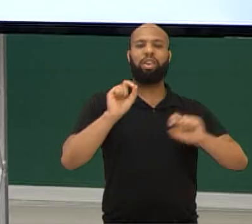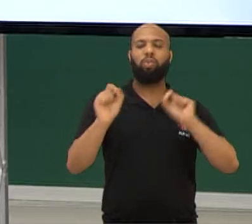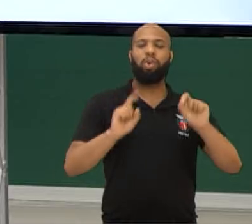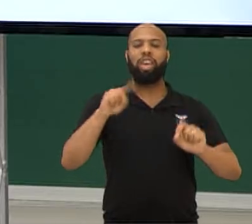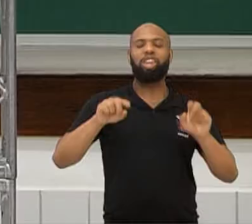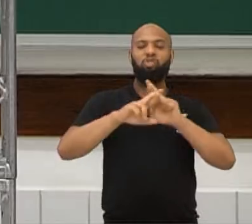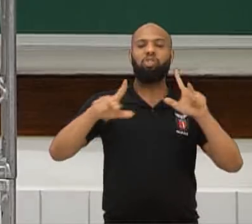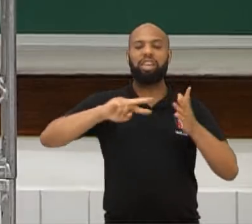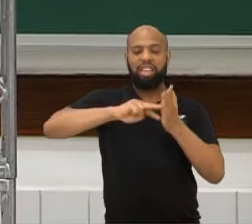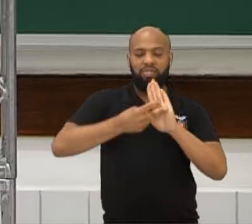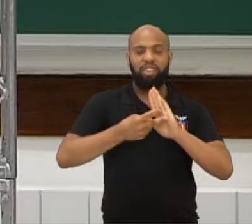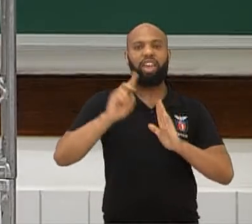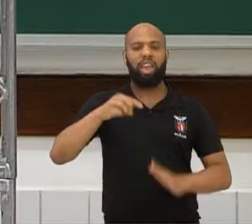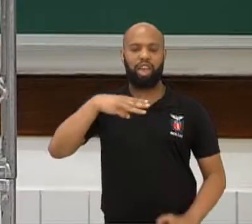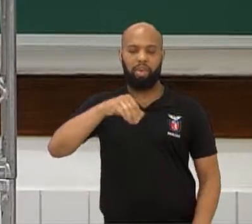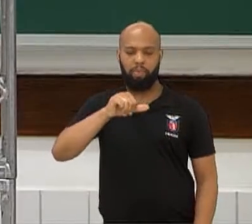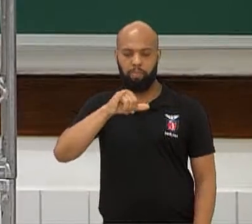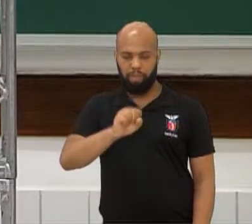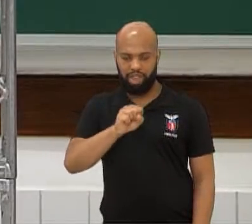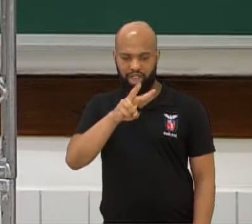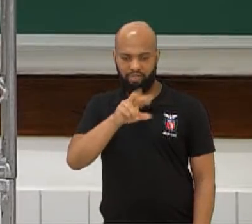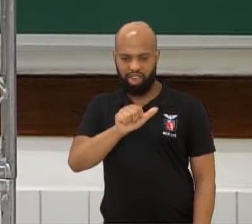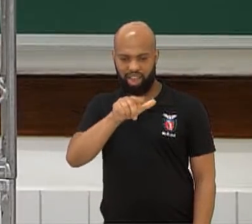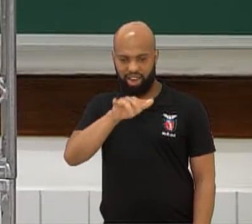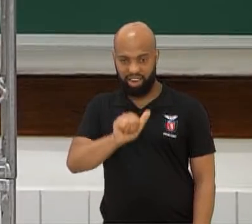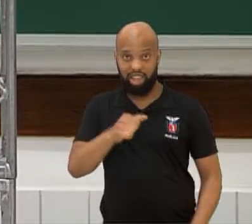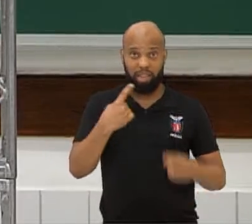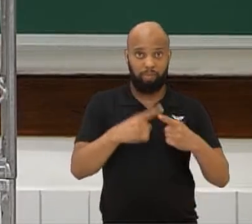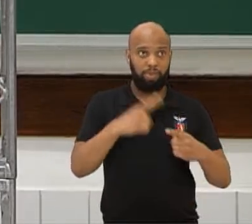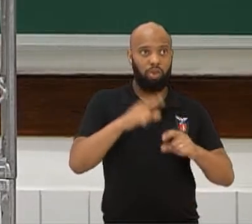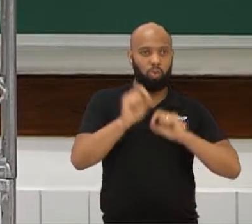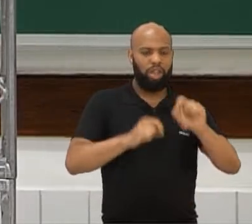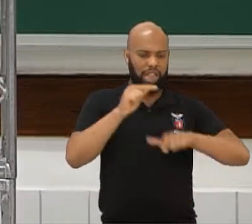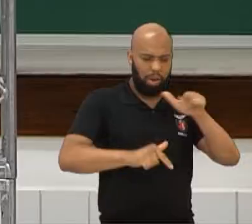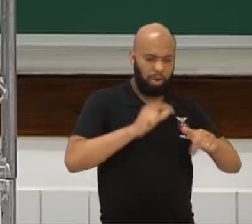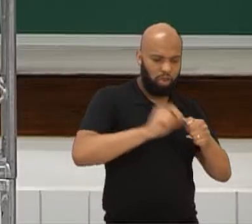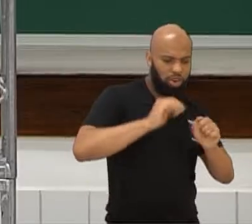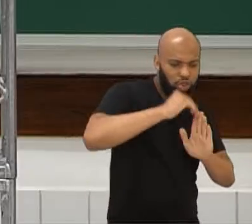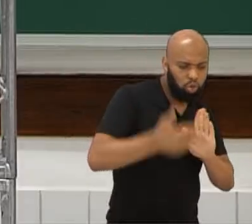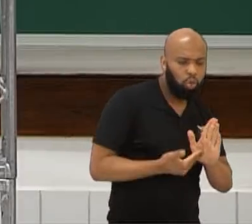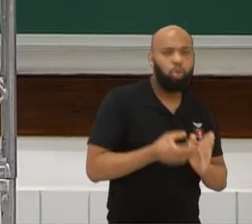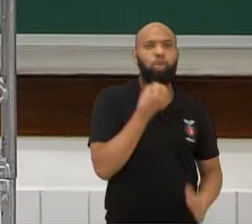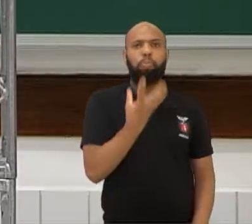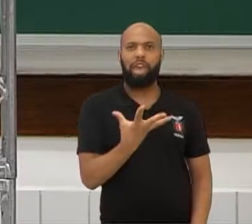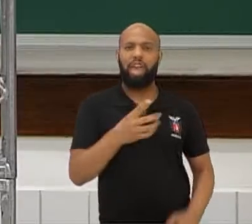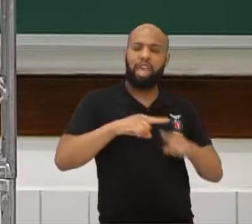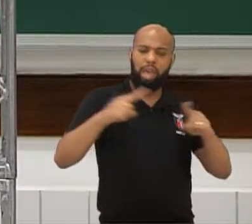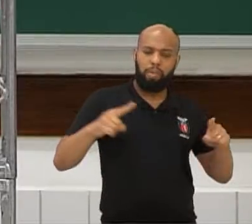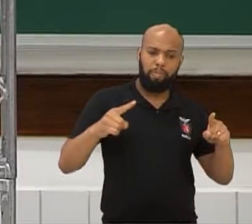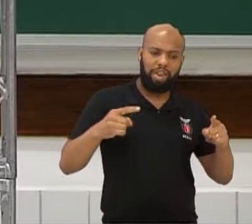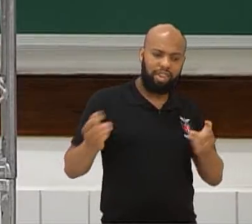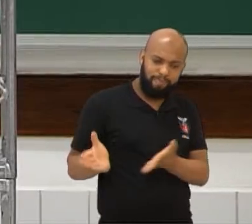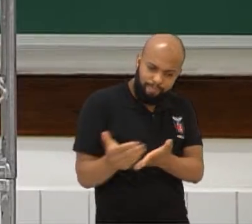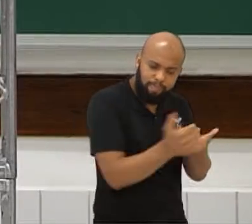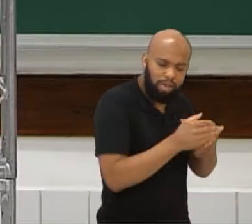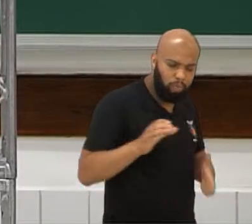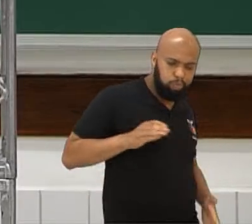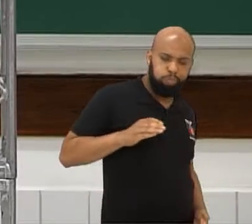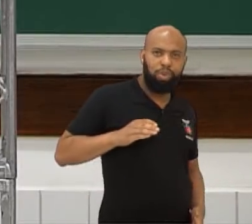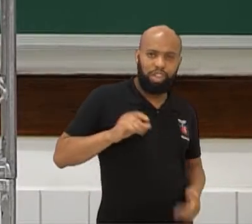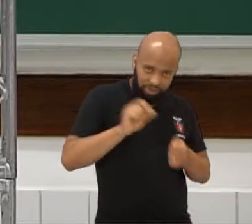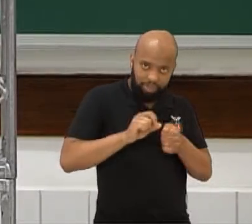mais-valia. Então, o trabalhador produz todas as mercadorias, todos os bens, mas ele não fica com a